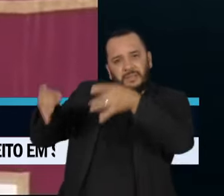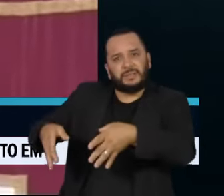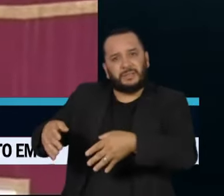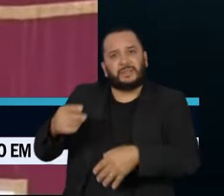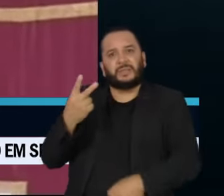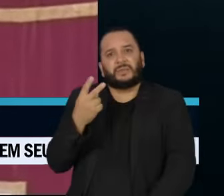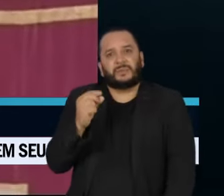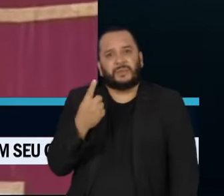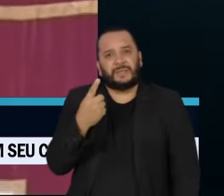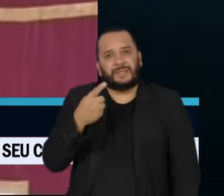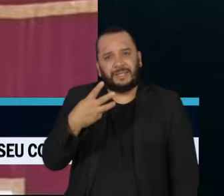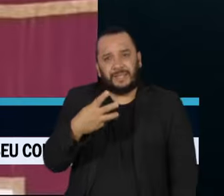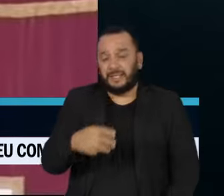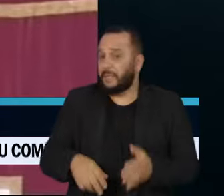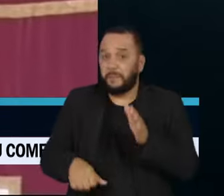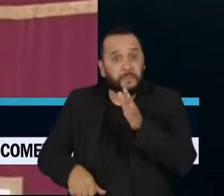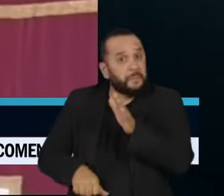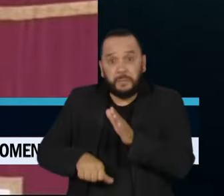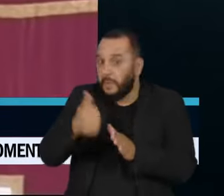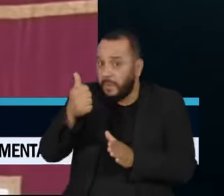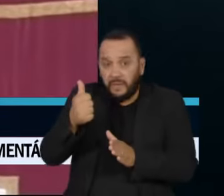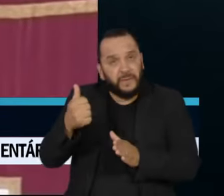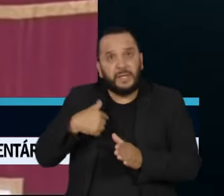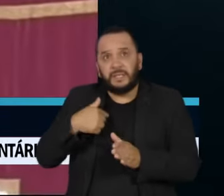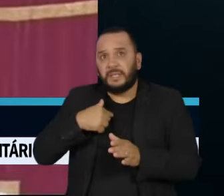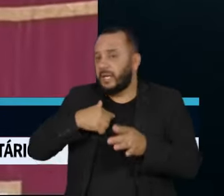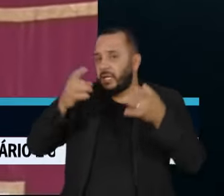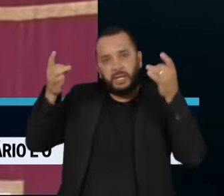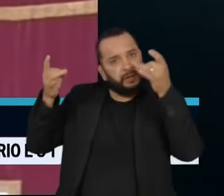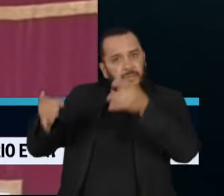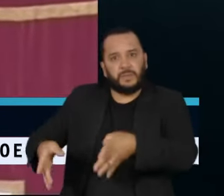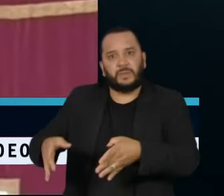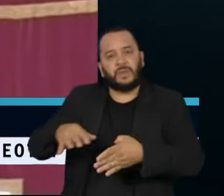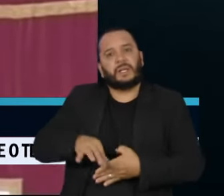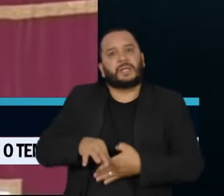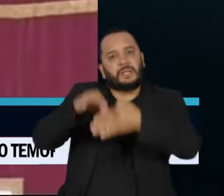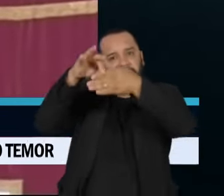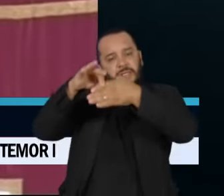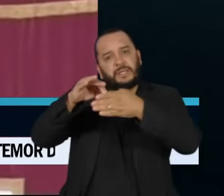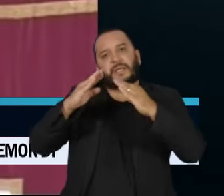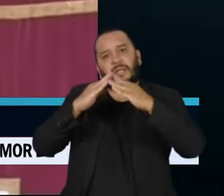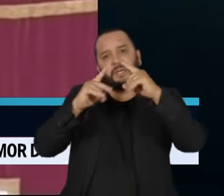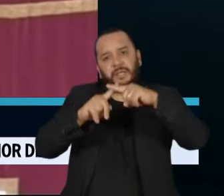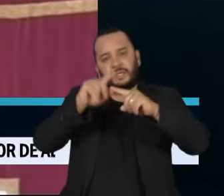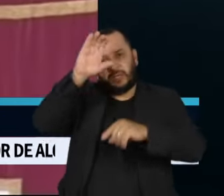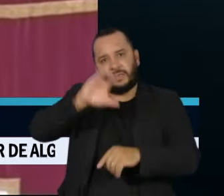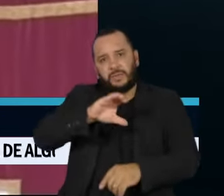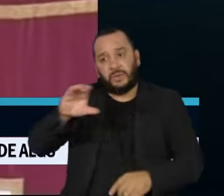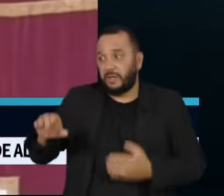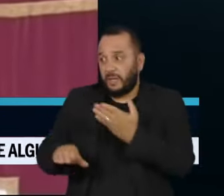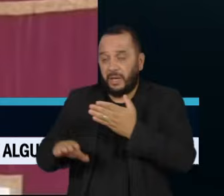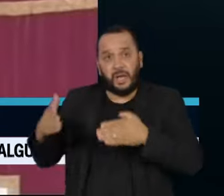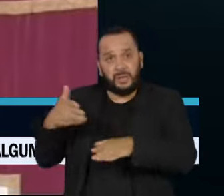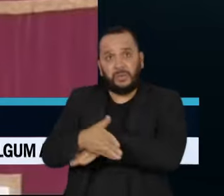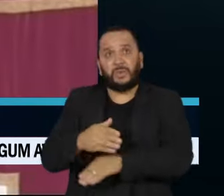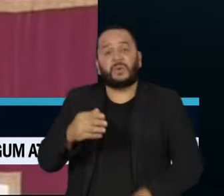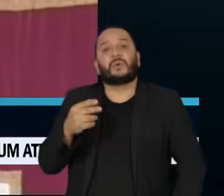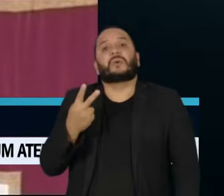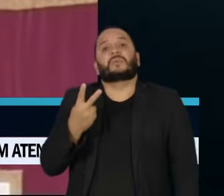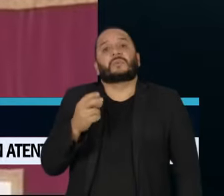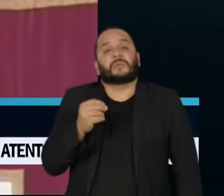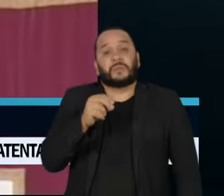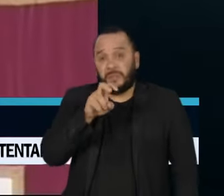anos, foi o primeiro Papa a abrir mão do posto de líder da Igreja Católica. Ele foi nomeado em 2005 para suceder Papa João